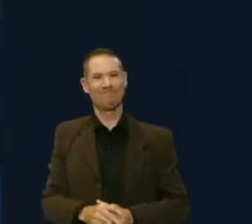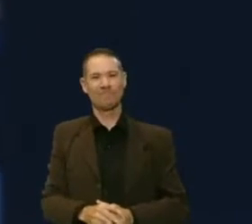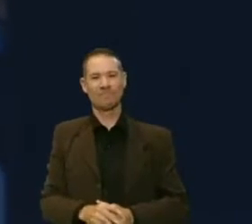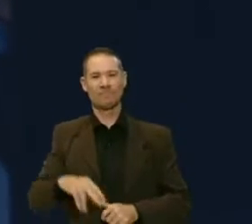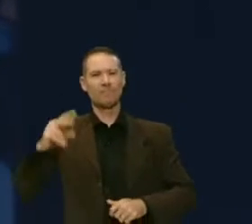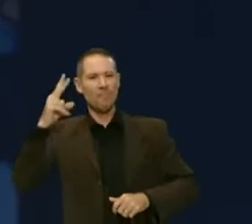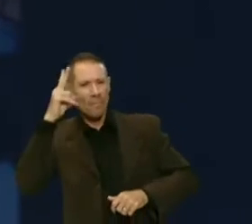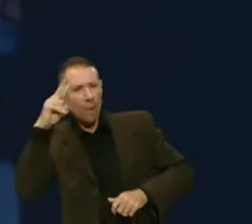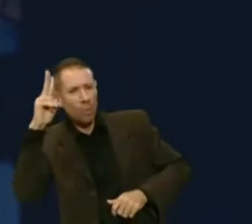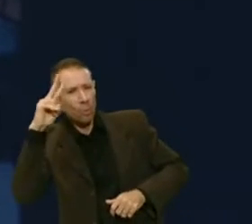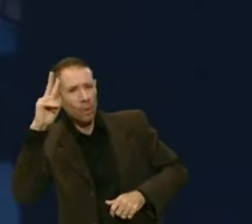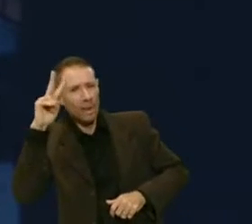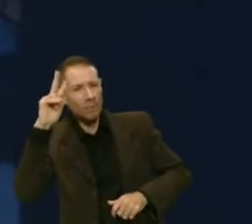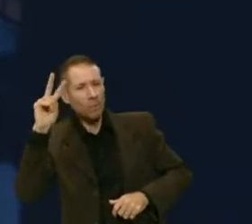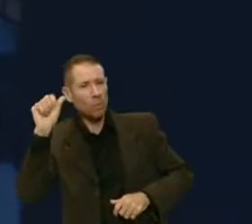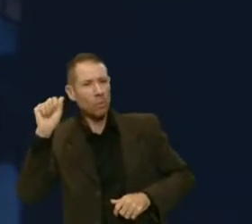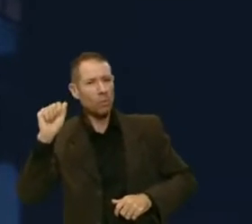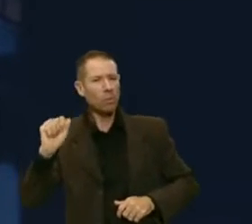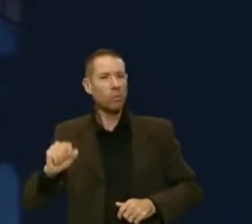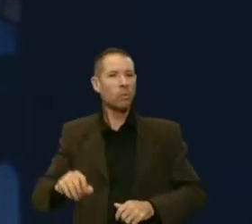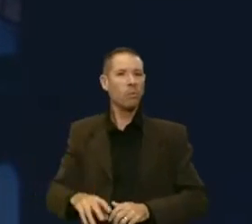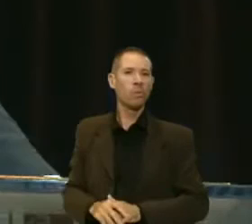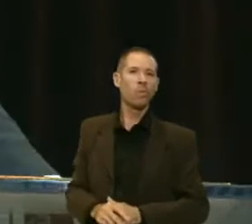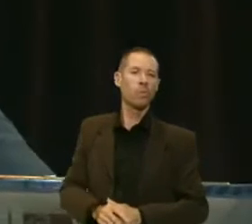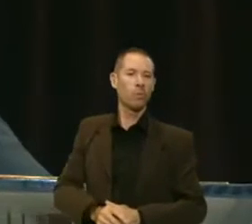Eu lembro da